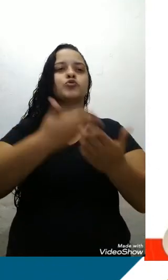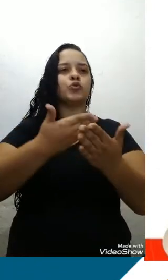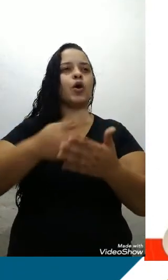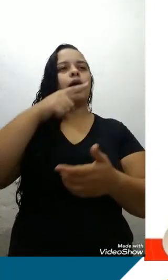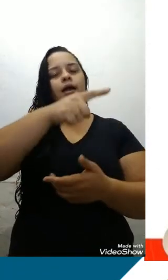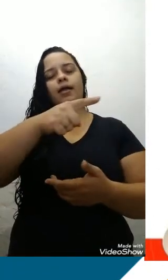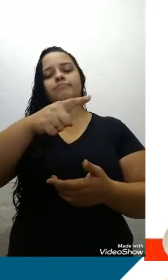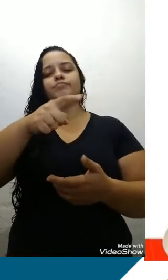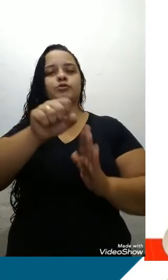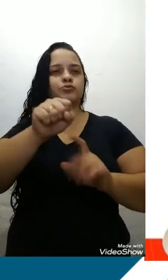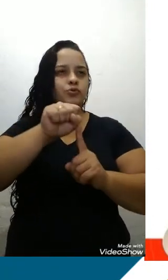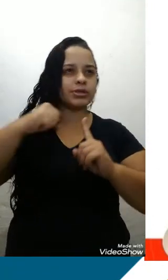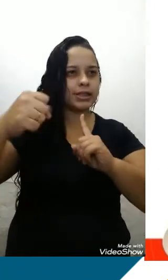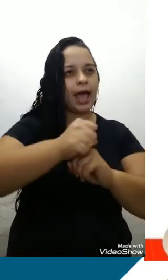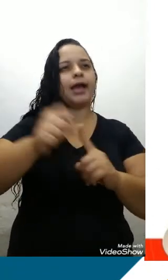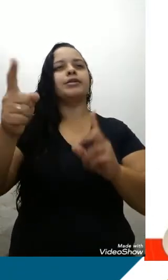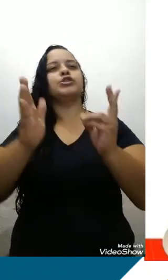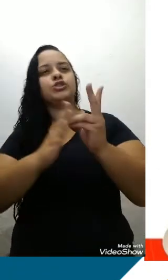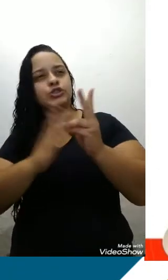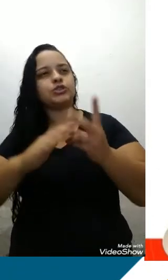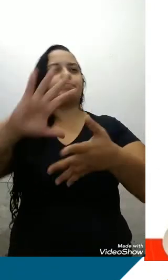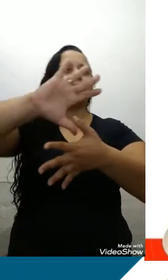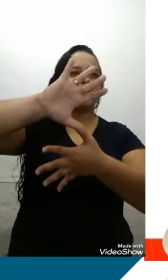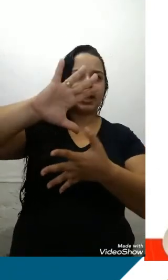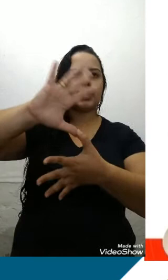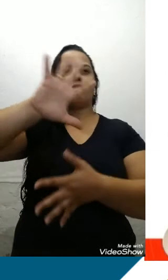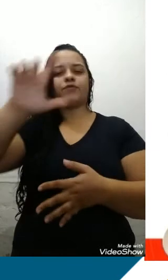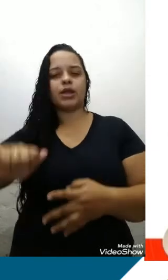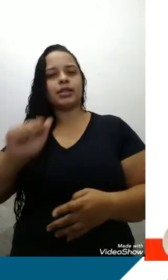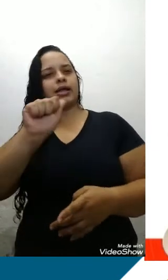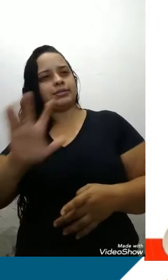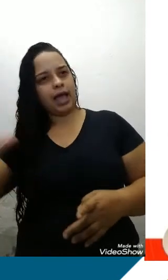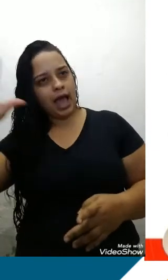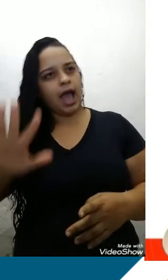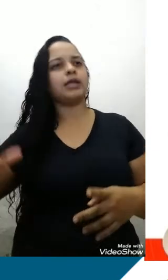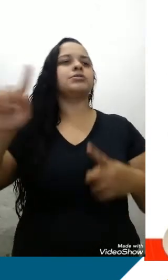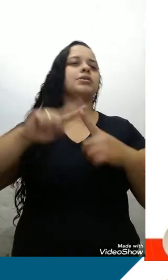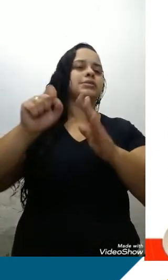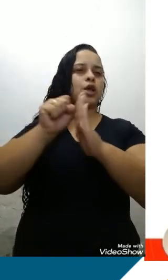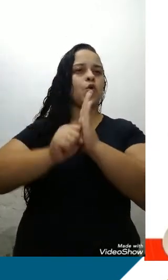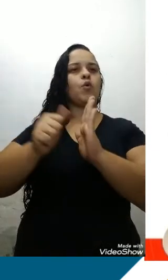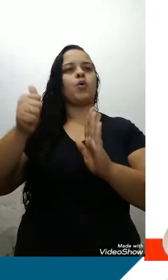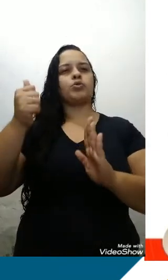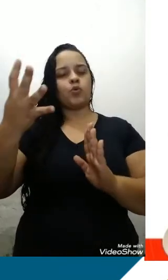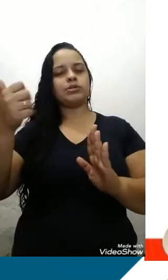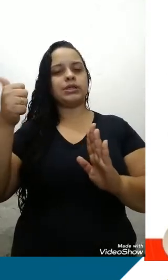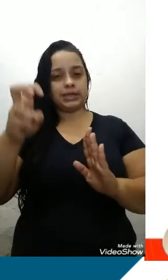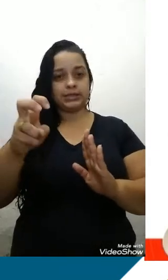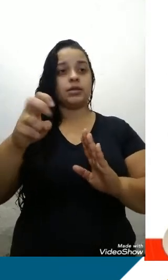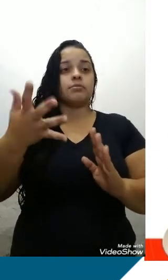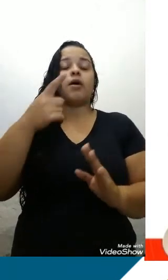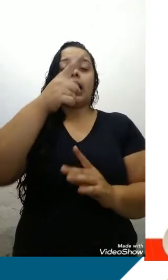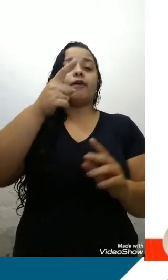indígenas americanas, africanas e asiáticas entre os séculos 14 e 15. Os vídeos das semanas 1, 2, 8 e